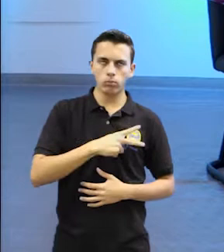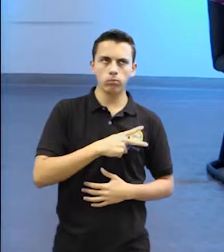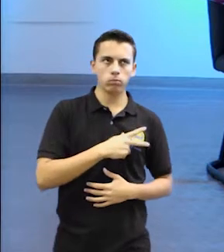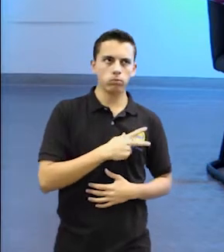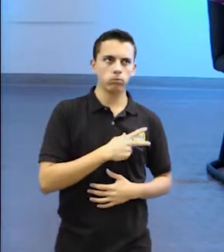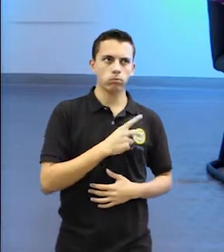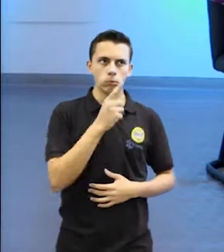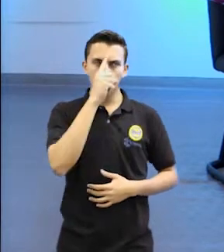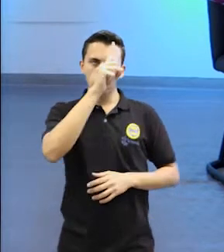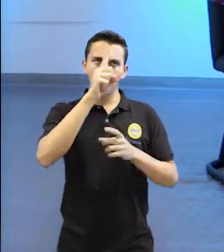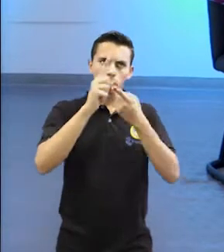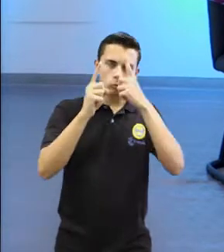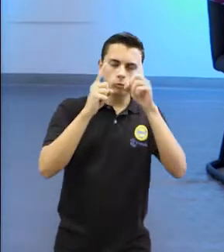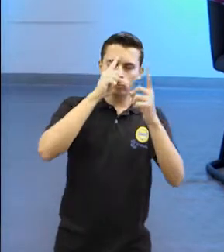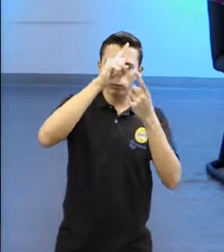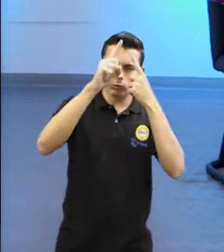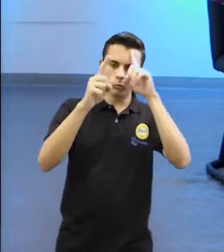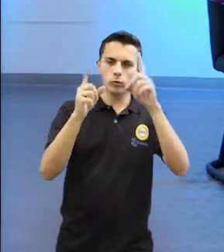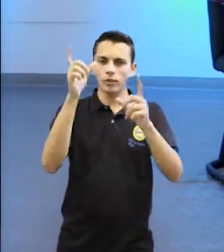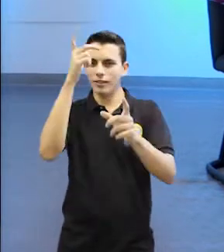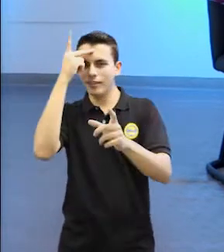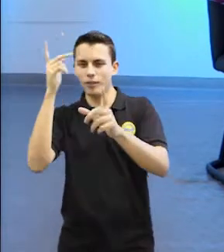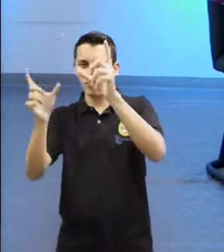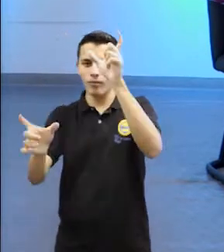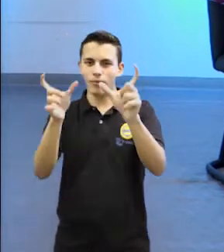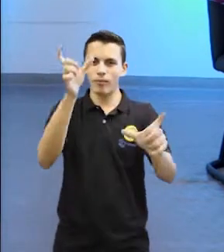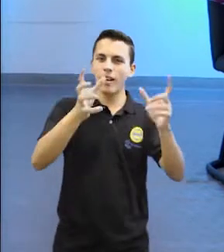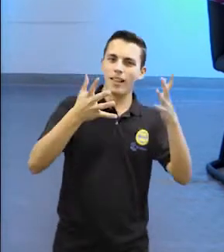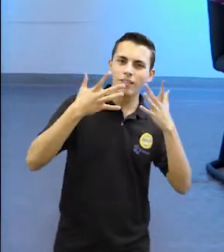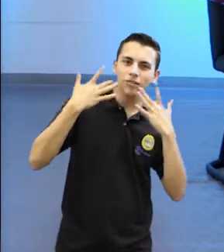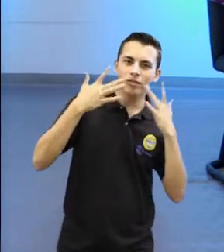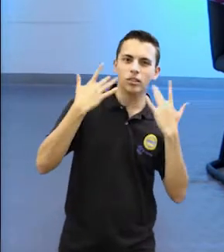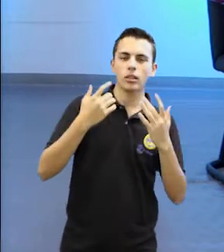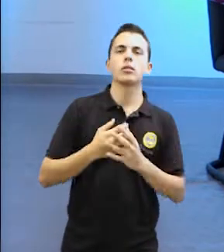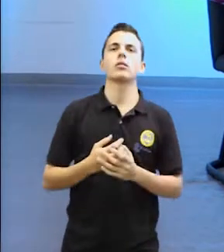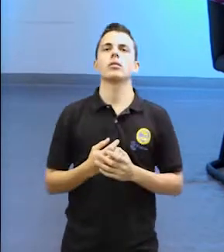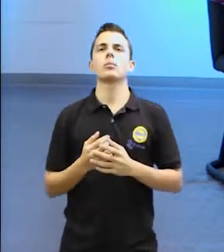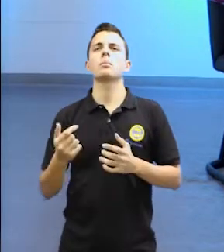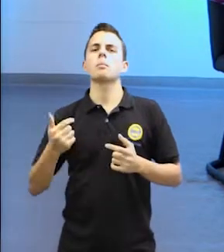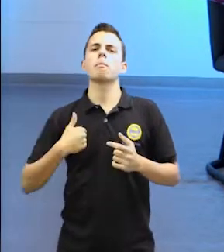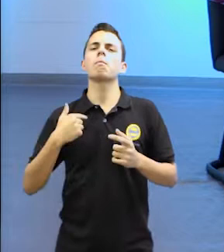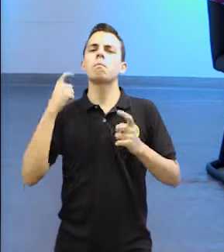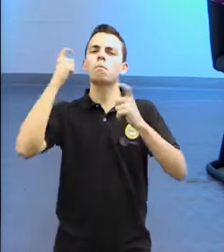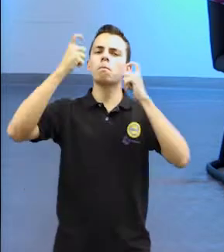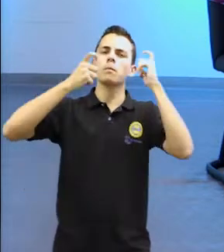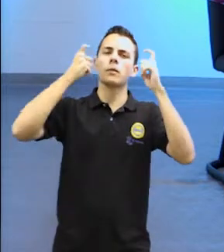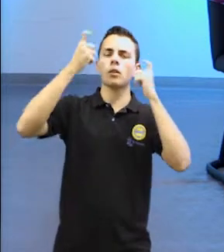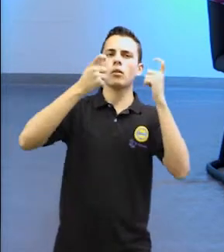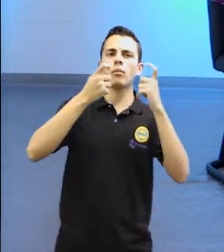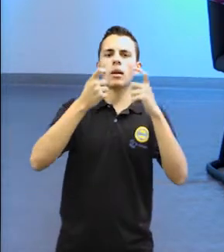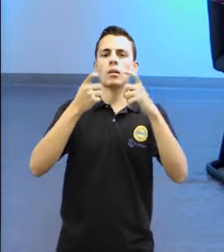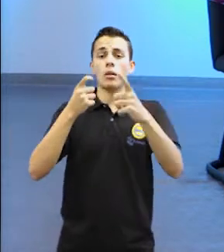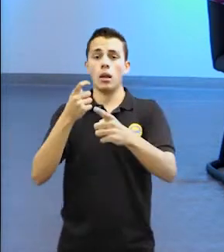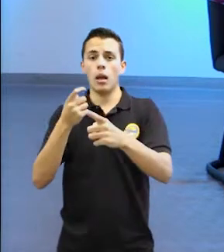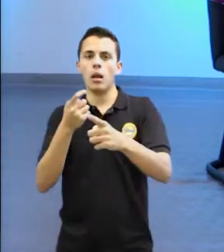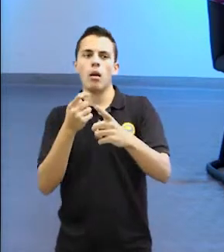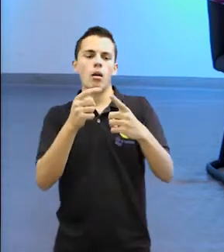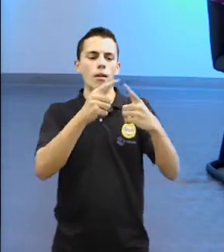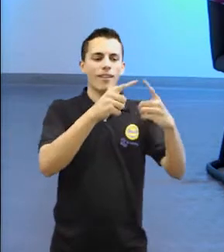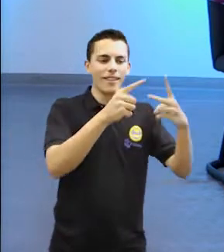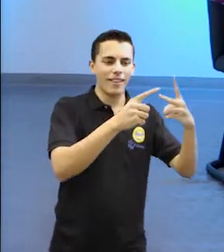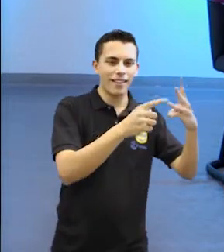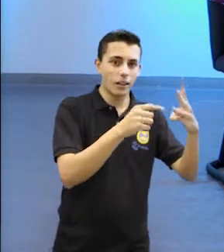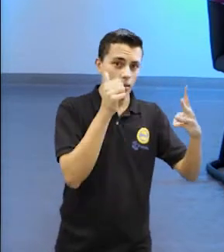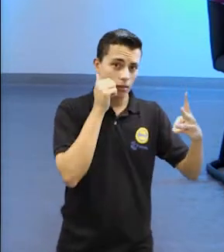E aparecem, são citados, né? A minha preocupação era como que uma delas tinha que ser o fio